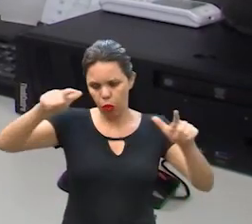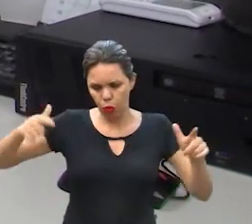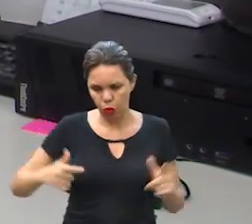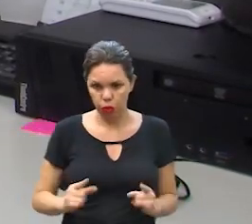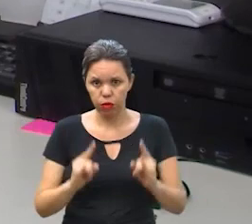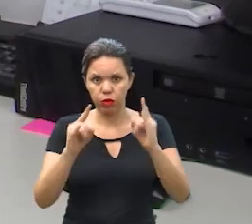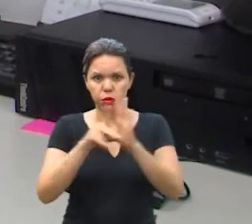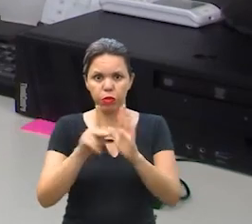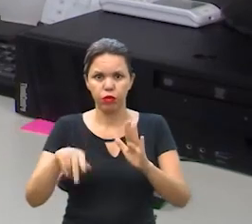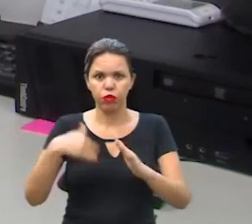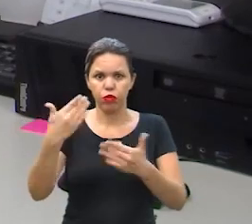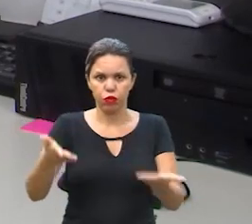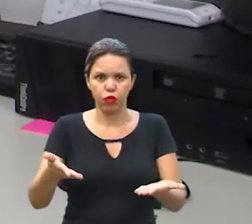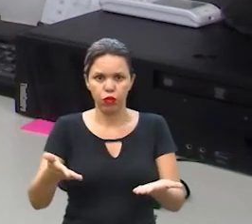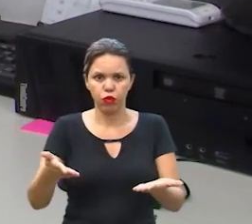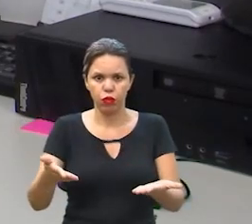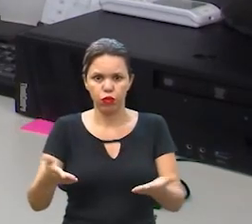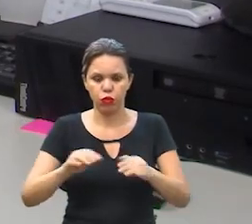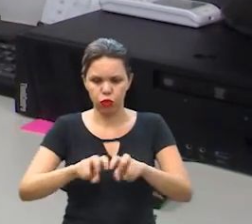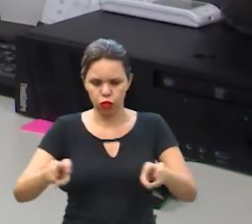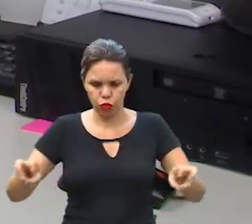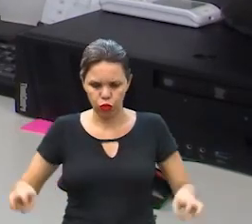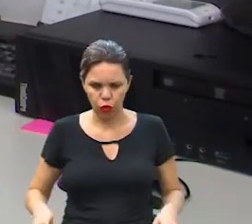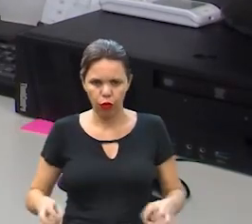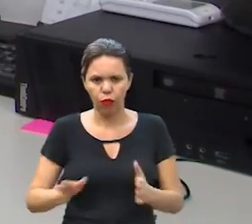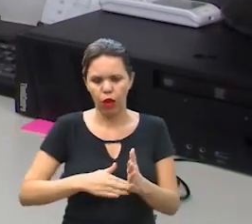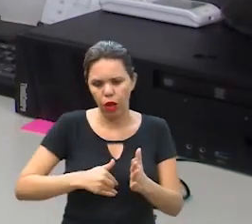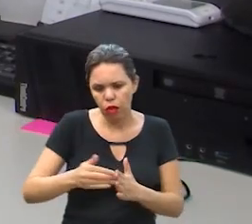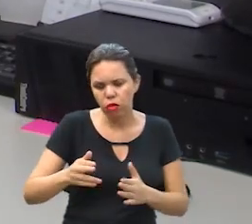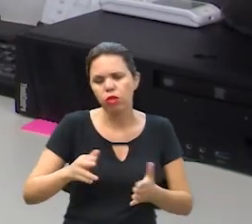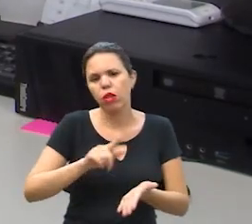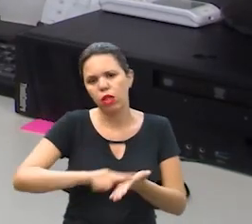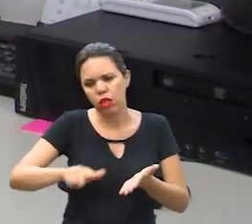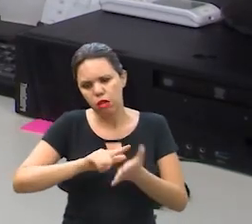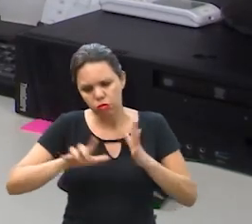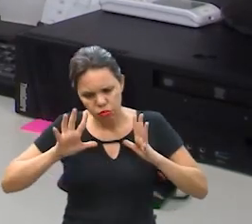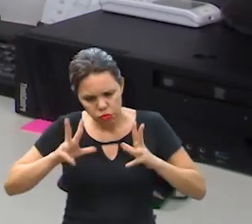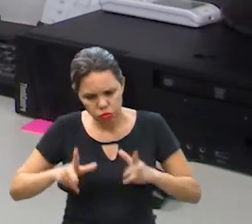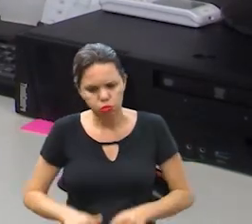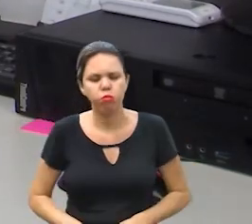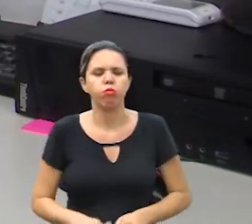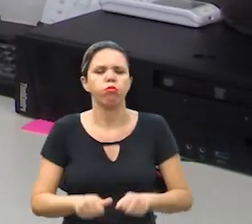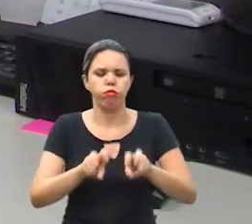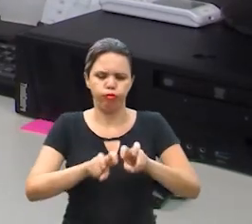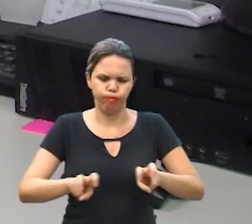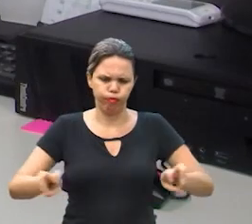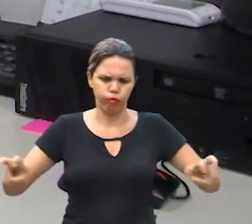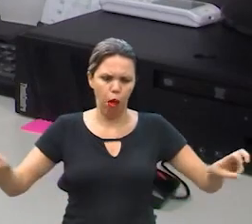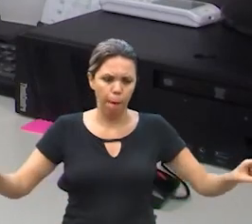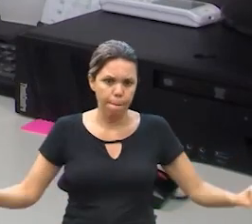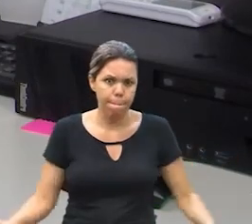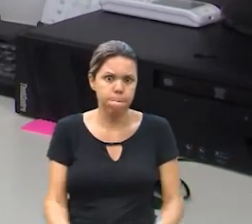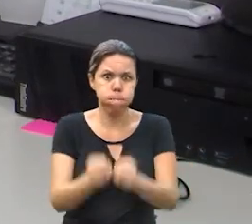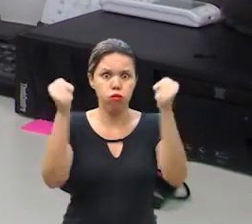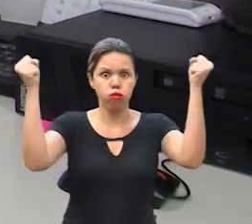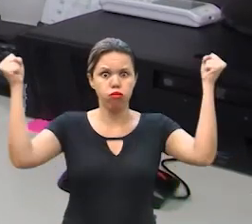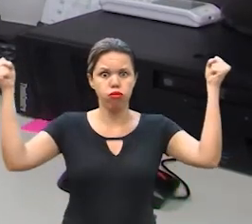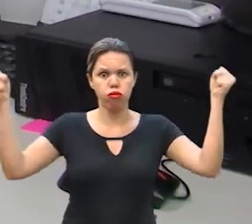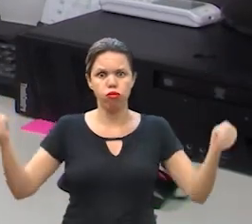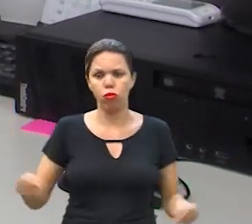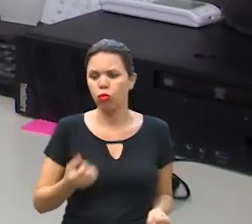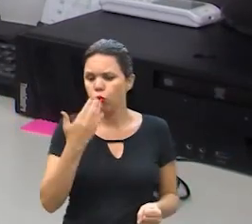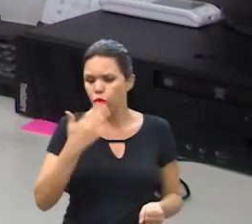do apartamento, era a impermeabilização do sofá. Ele estava passando um impermeabilizante no sofá, explosão, matou